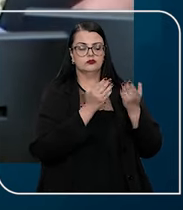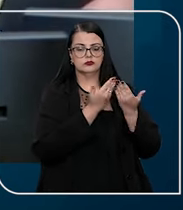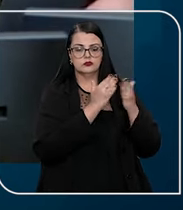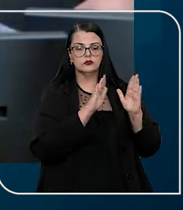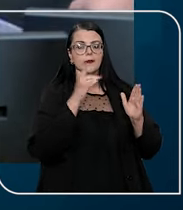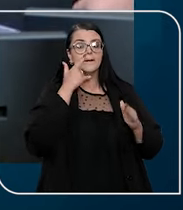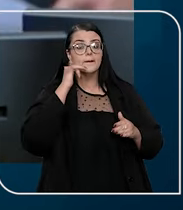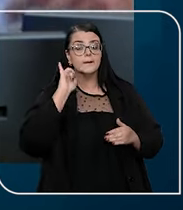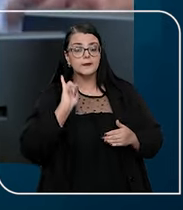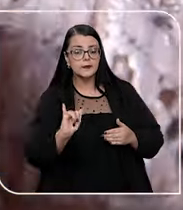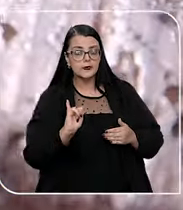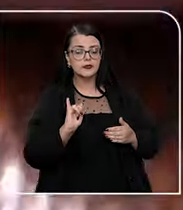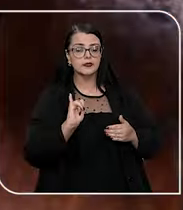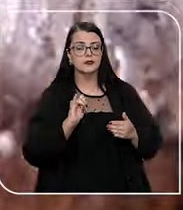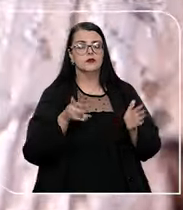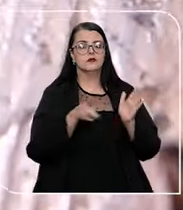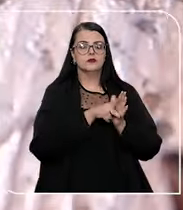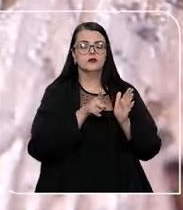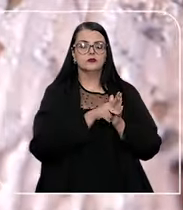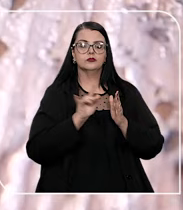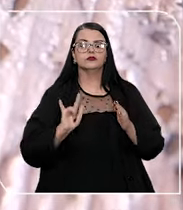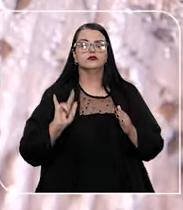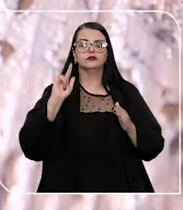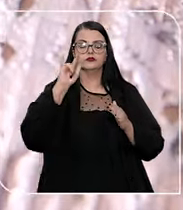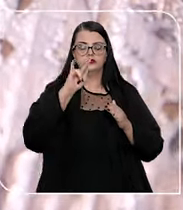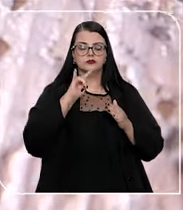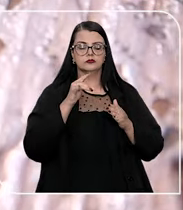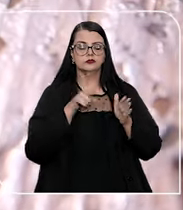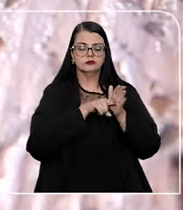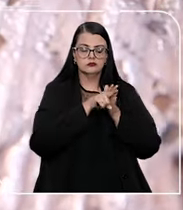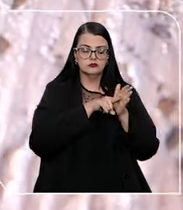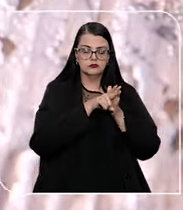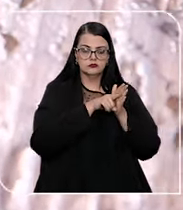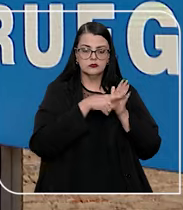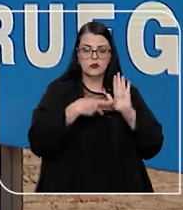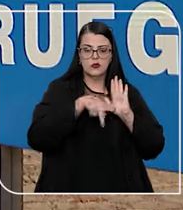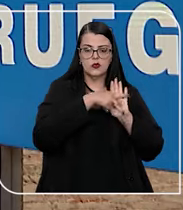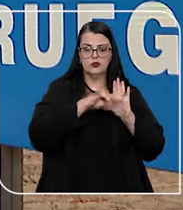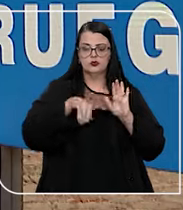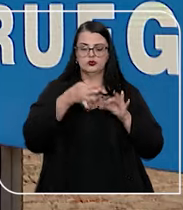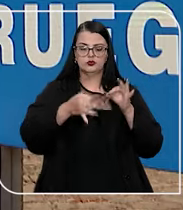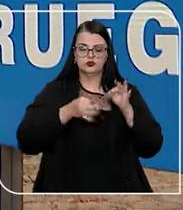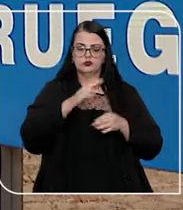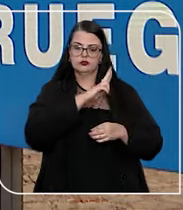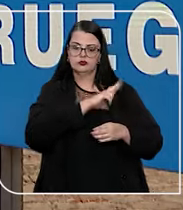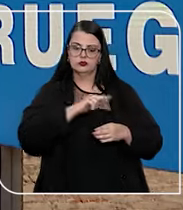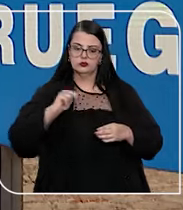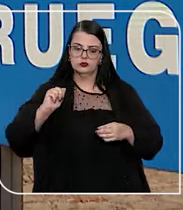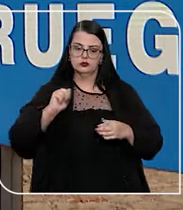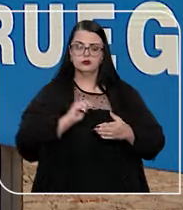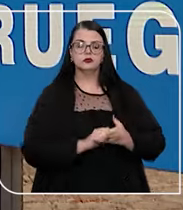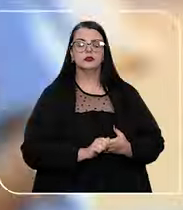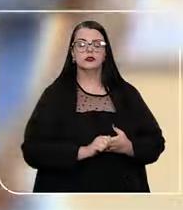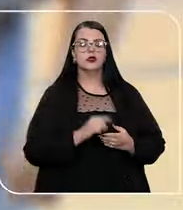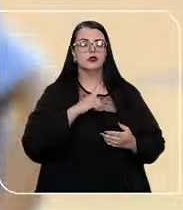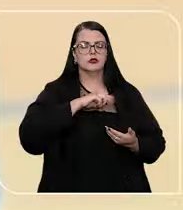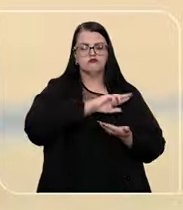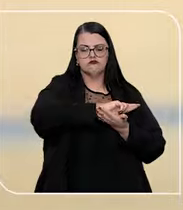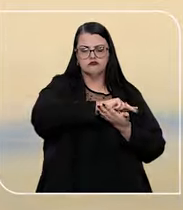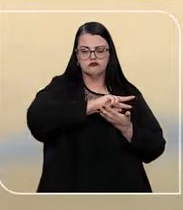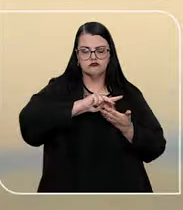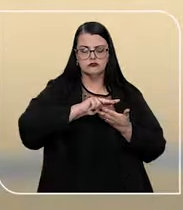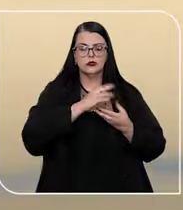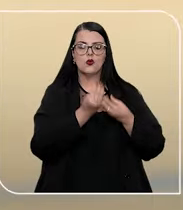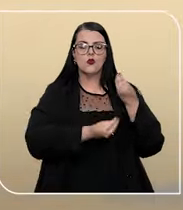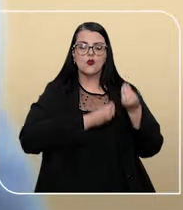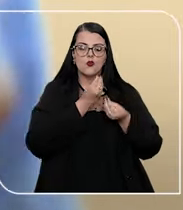autorização paterna para a Expedição dos passaportes deve ser analisado pela justiça norueguesa por envolver